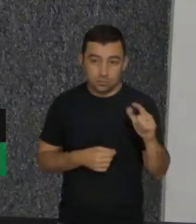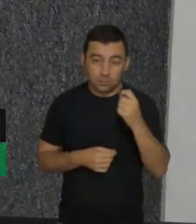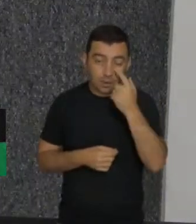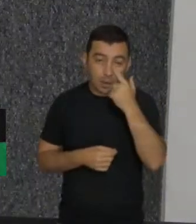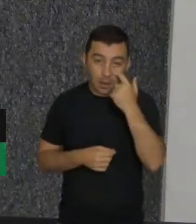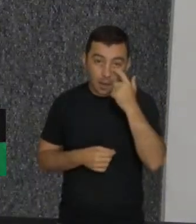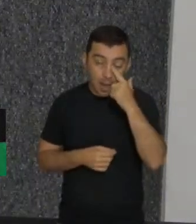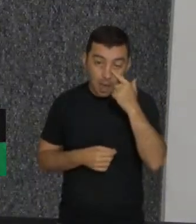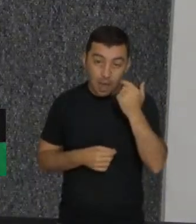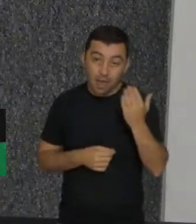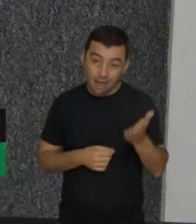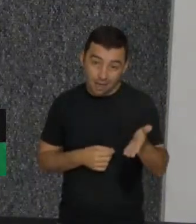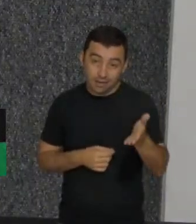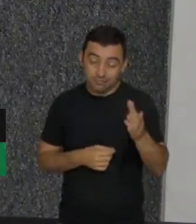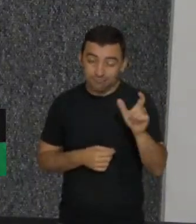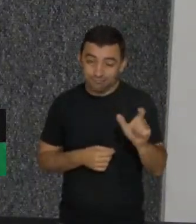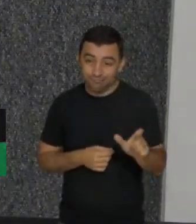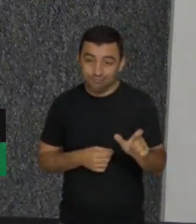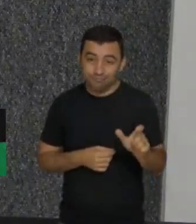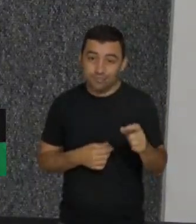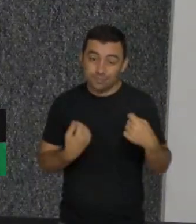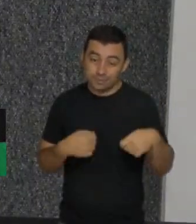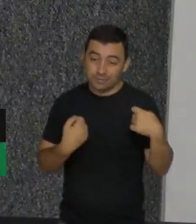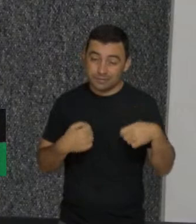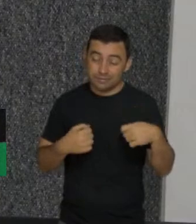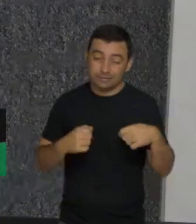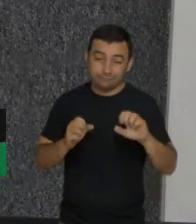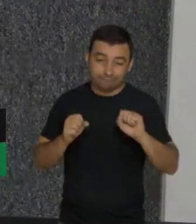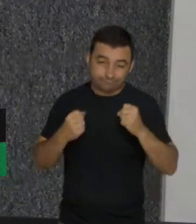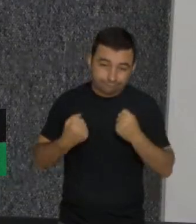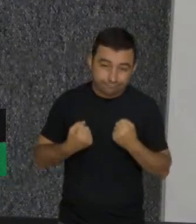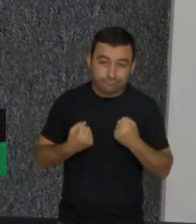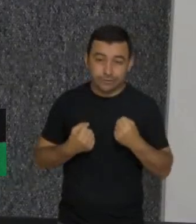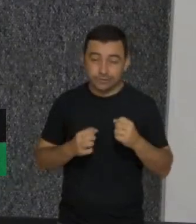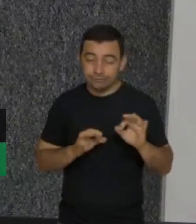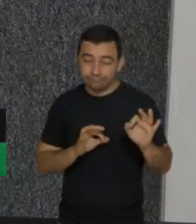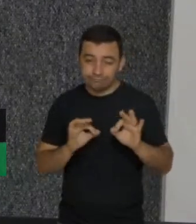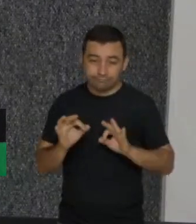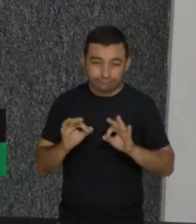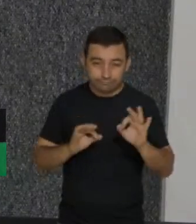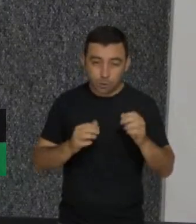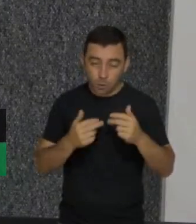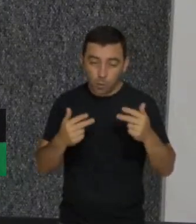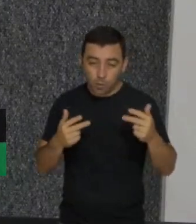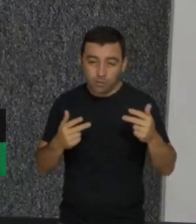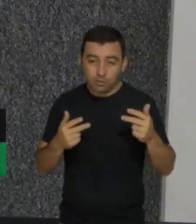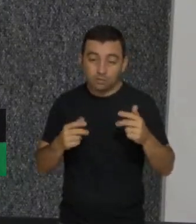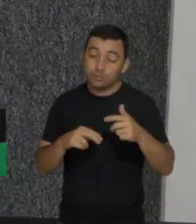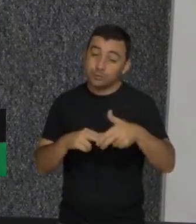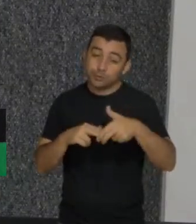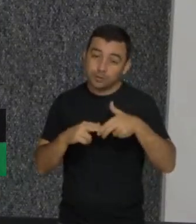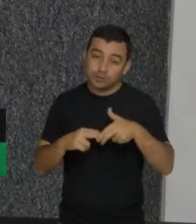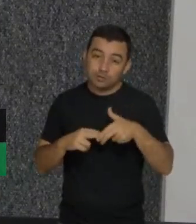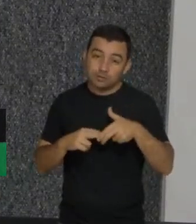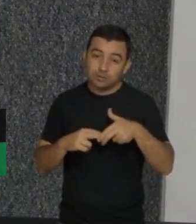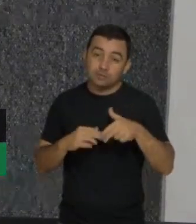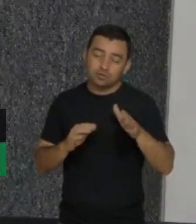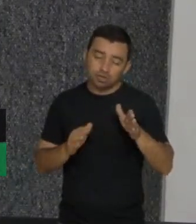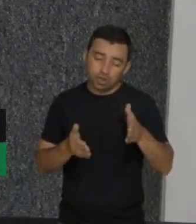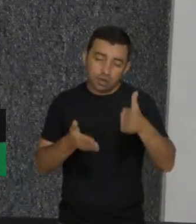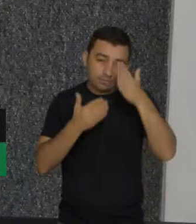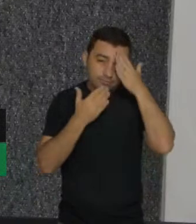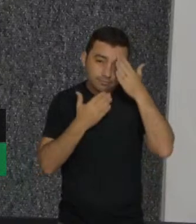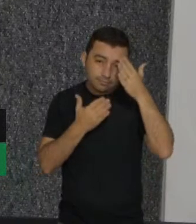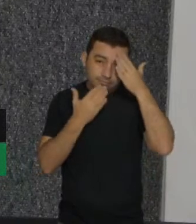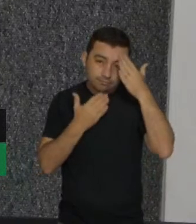ela teve que se desdobrar em razão dessa situação portanto nós já agradecemos